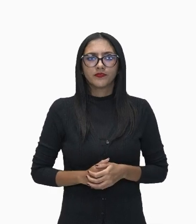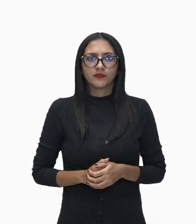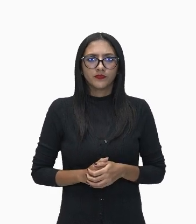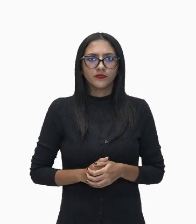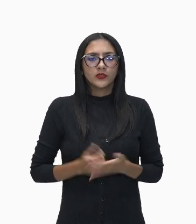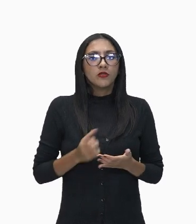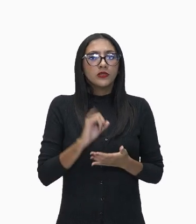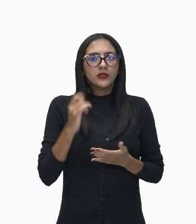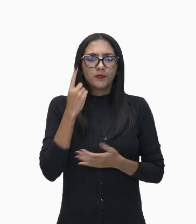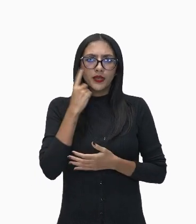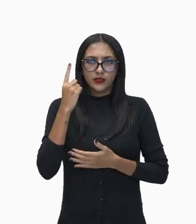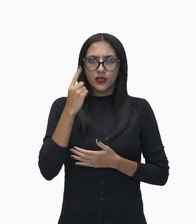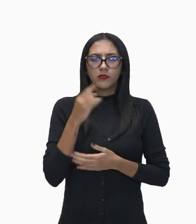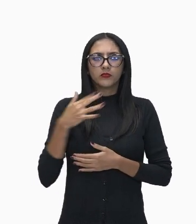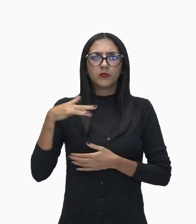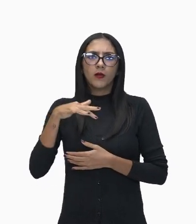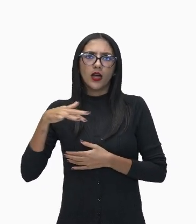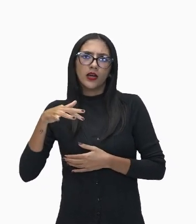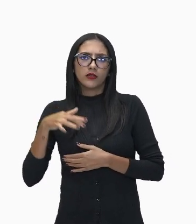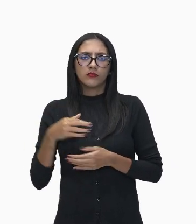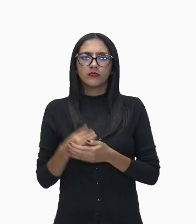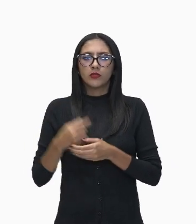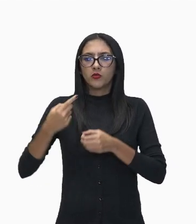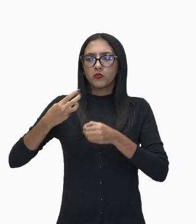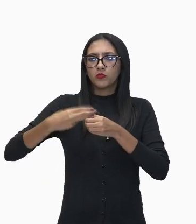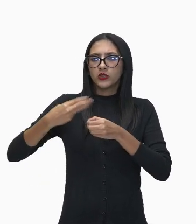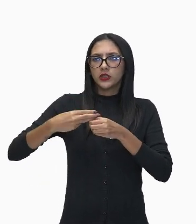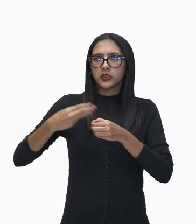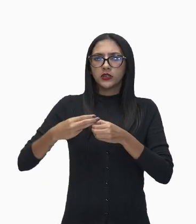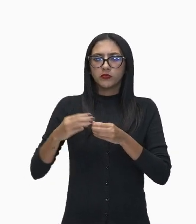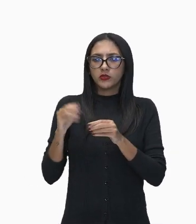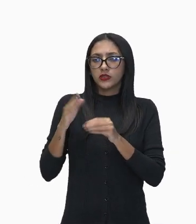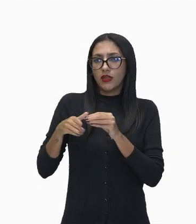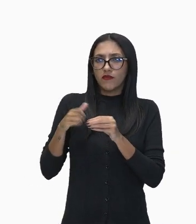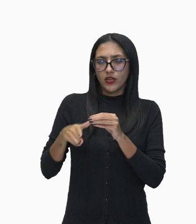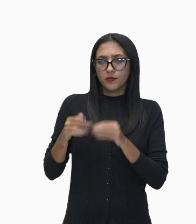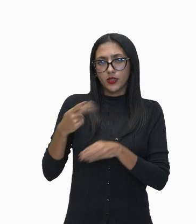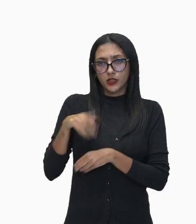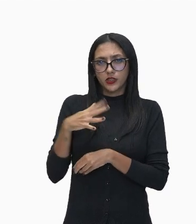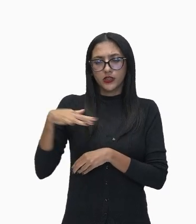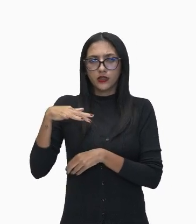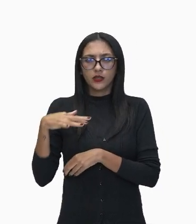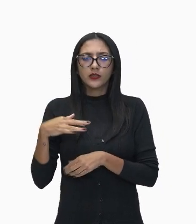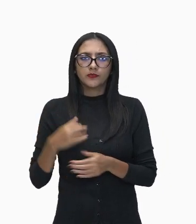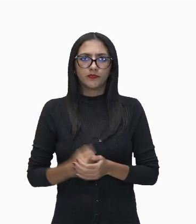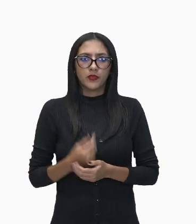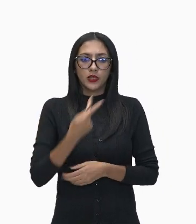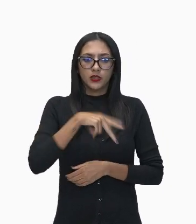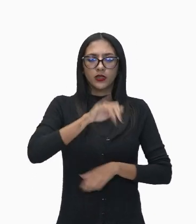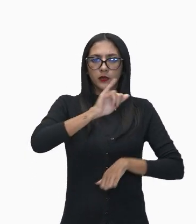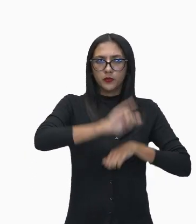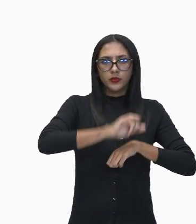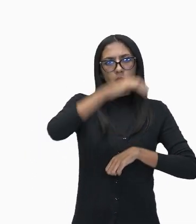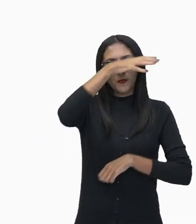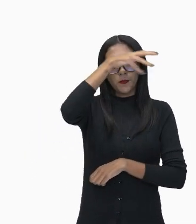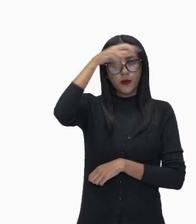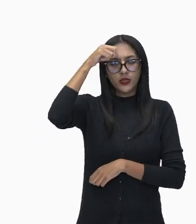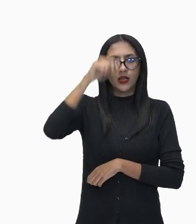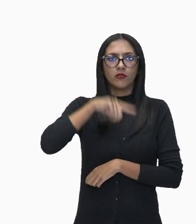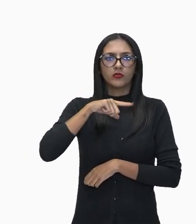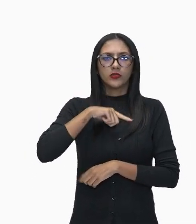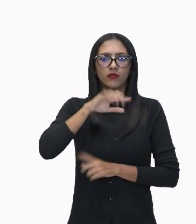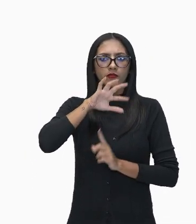falei em Tefé, Tefé é uma cidade menos desenvolvida que Manaus. Manaus exerce aí uma influência em todo o